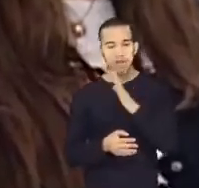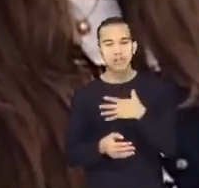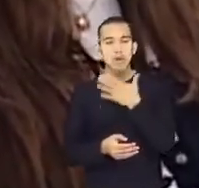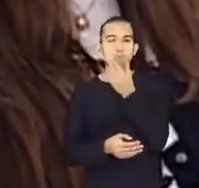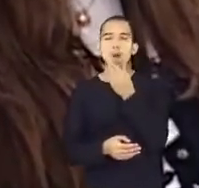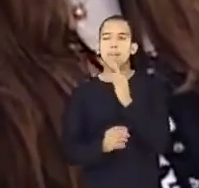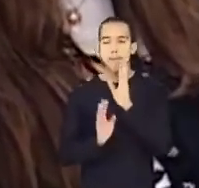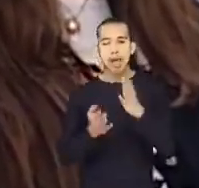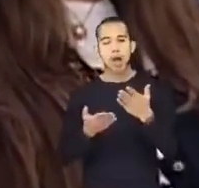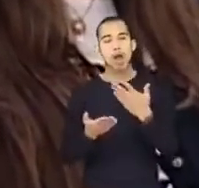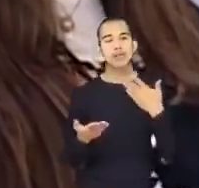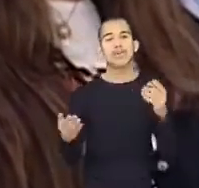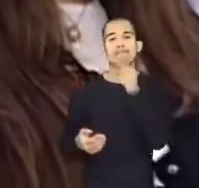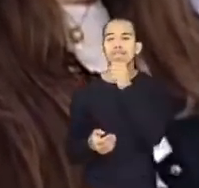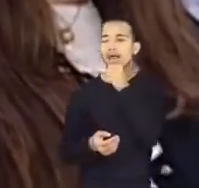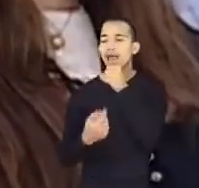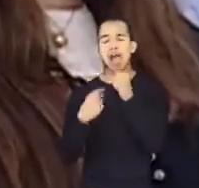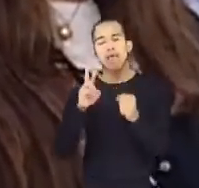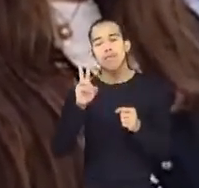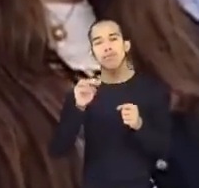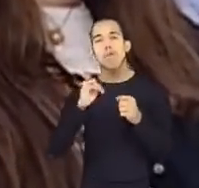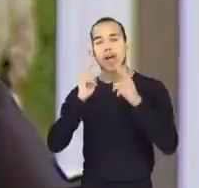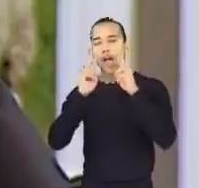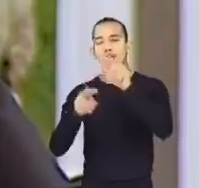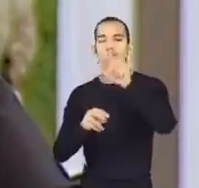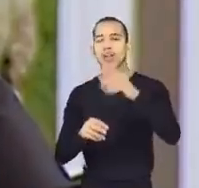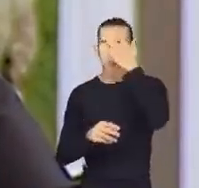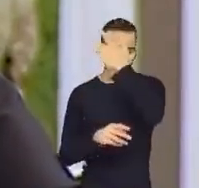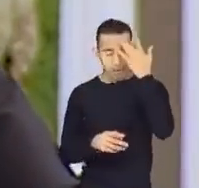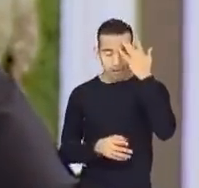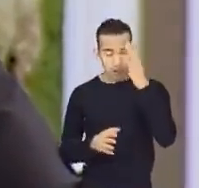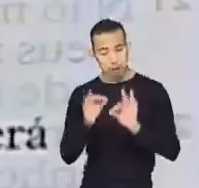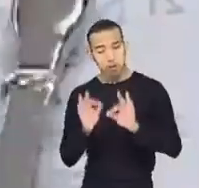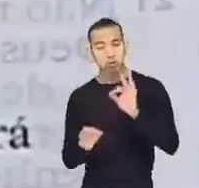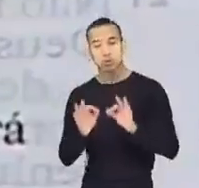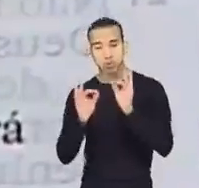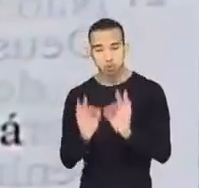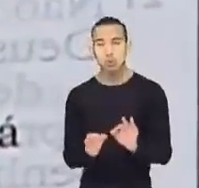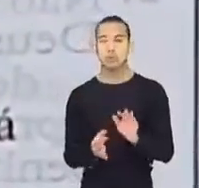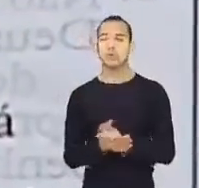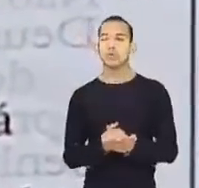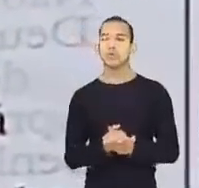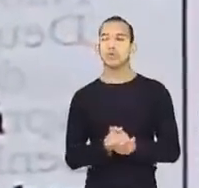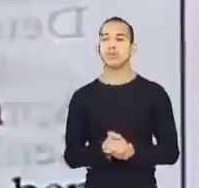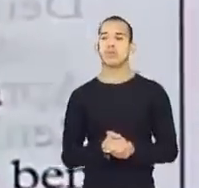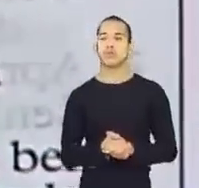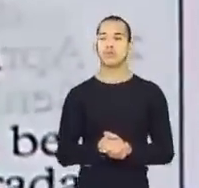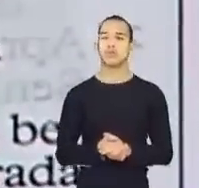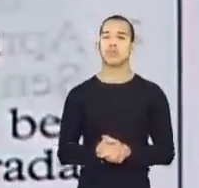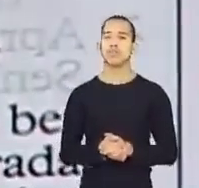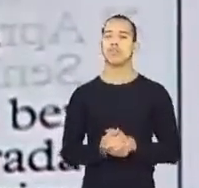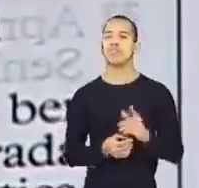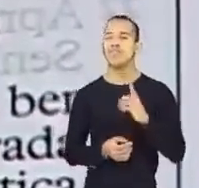velho, nunca vi um justo, nem a sua descendência, a mendigar o